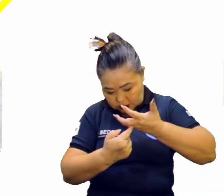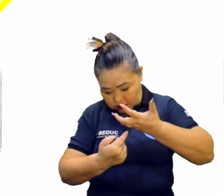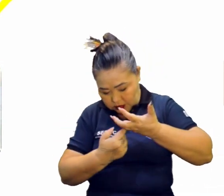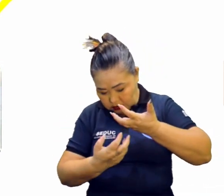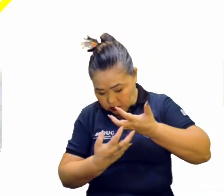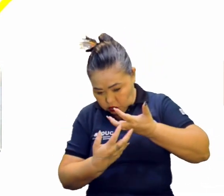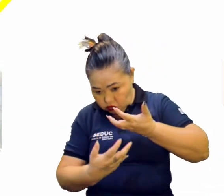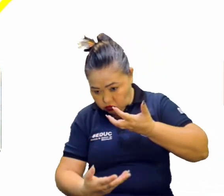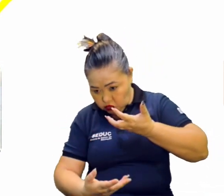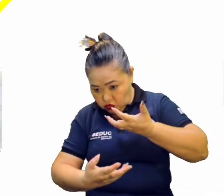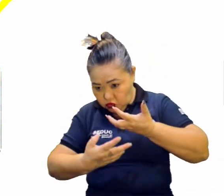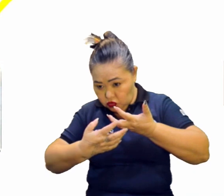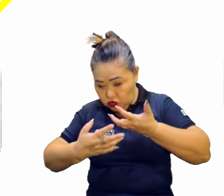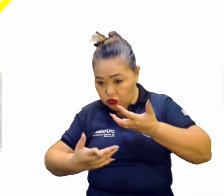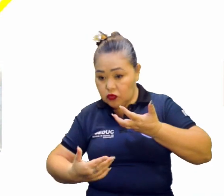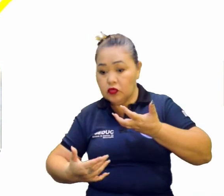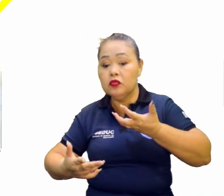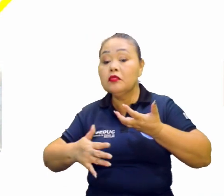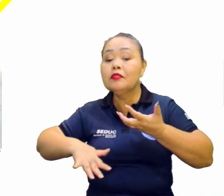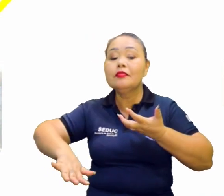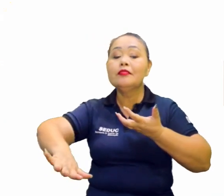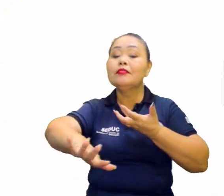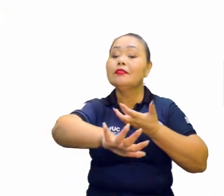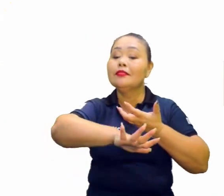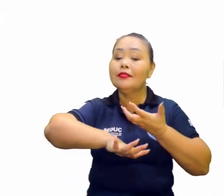né, no ambiente, tá?